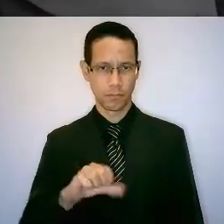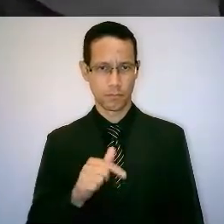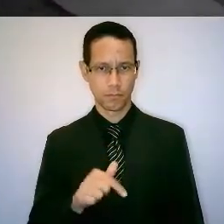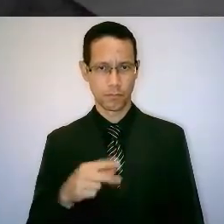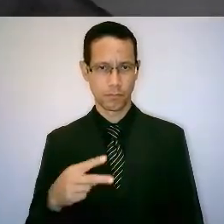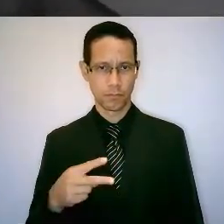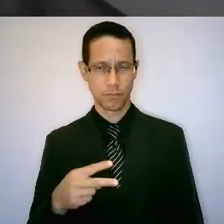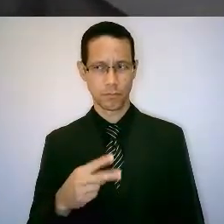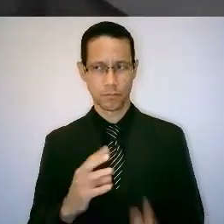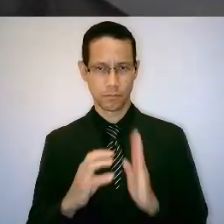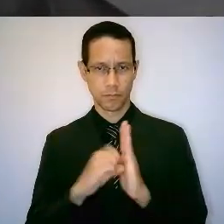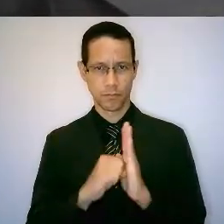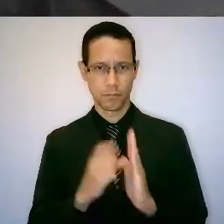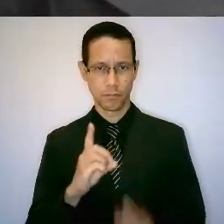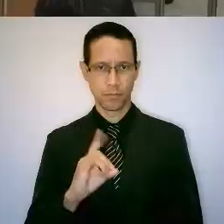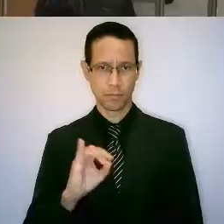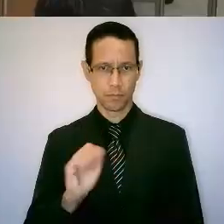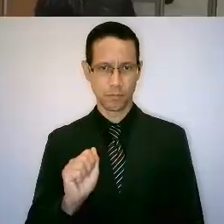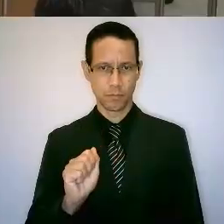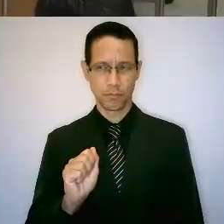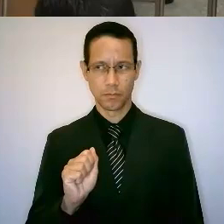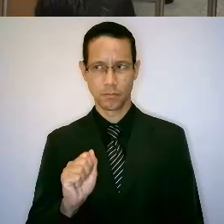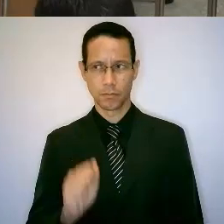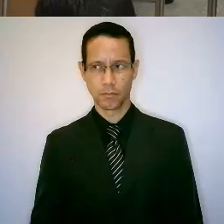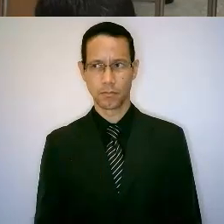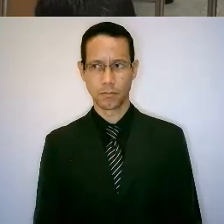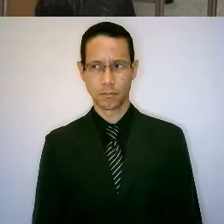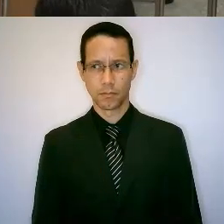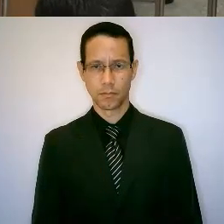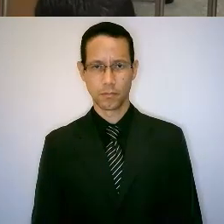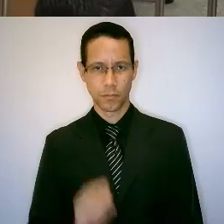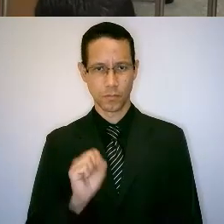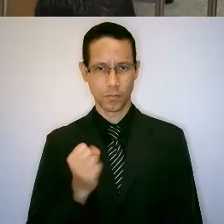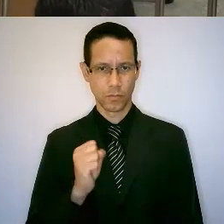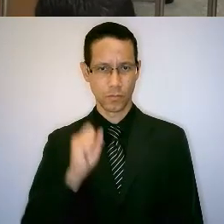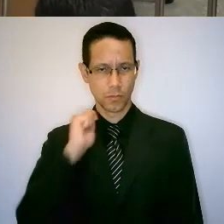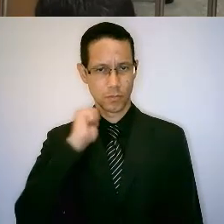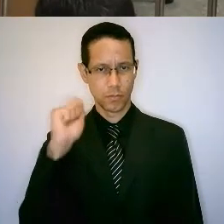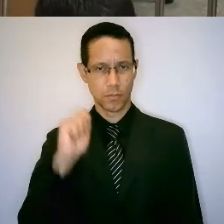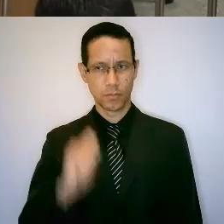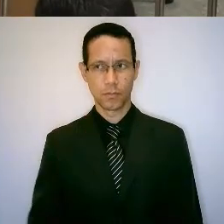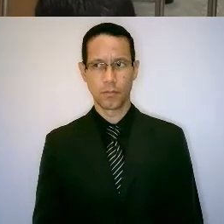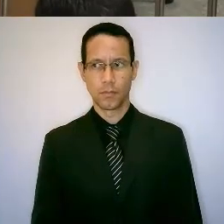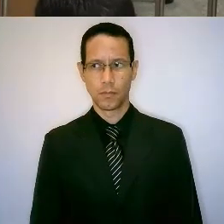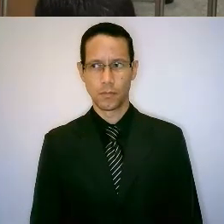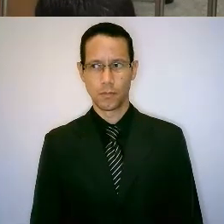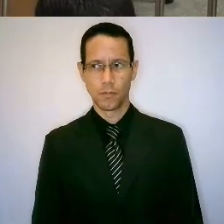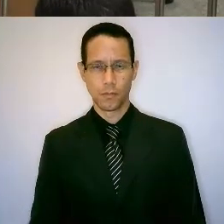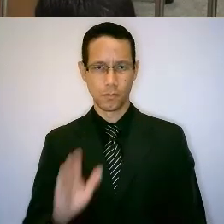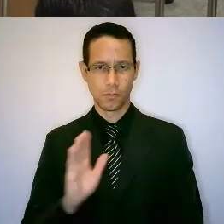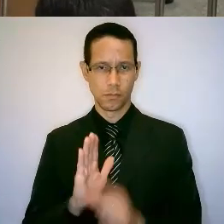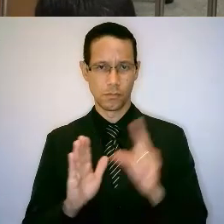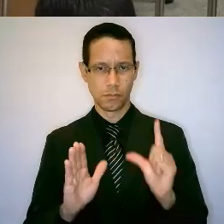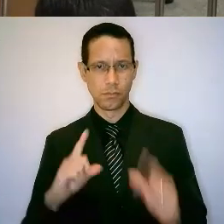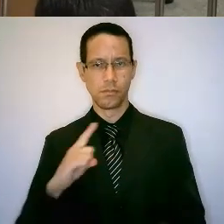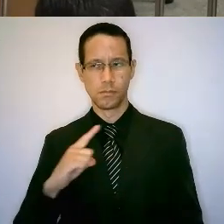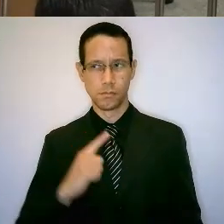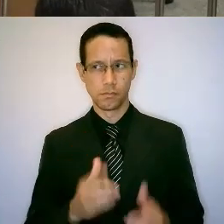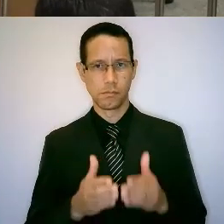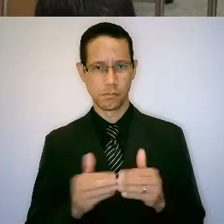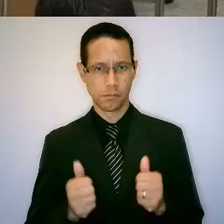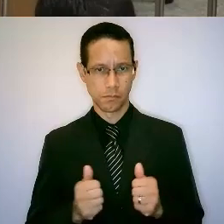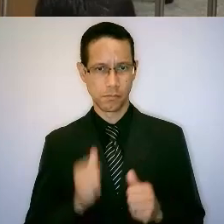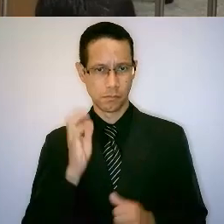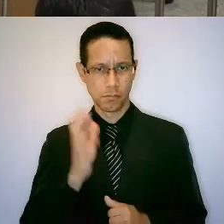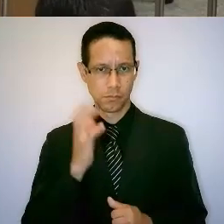do dia 8 de Abril ou seja com bastante antecedência pedindo a